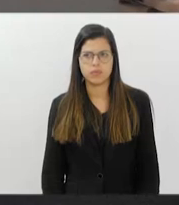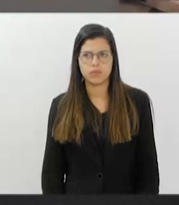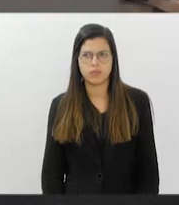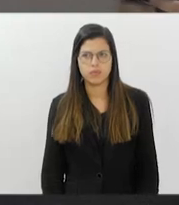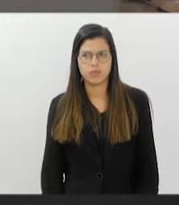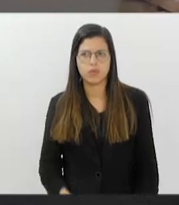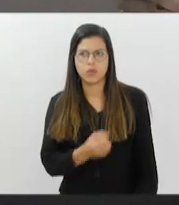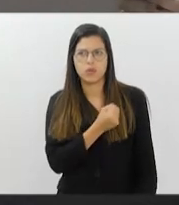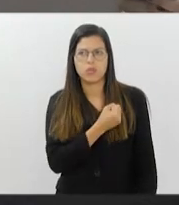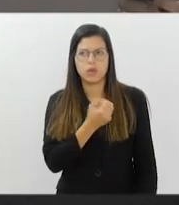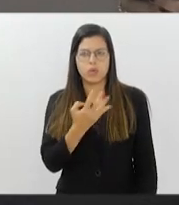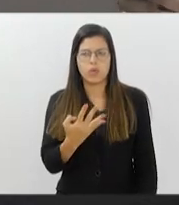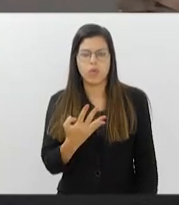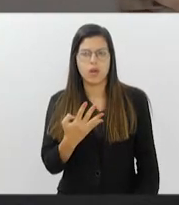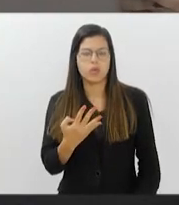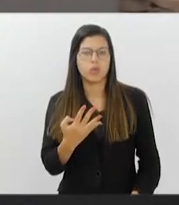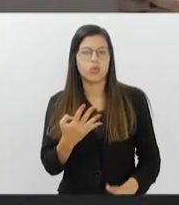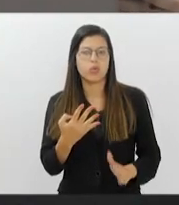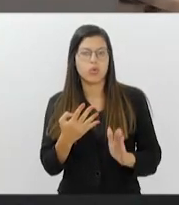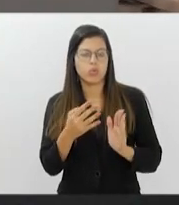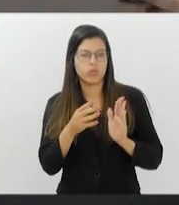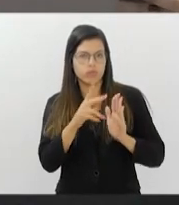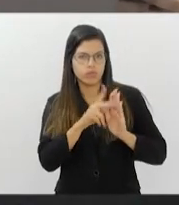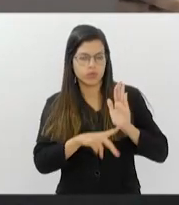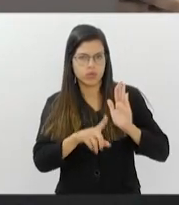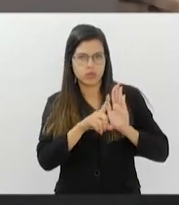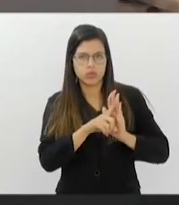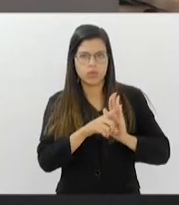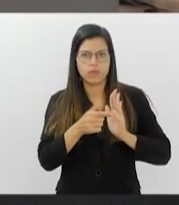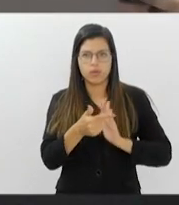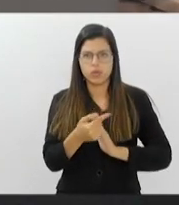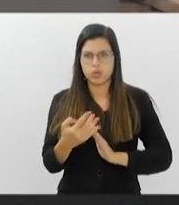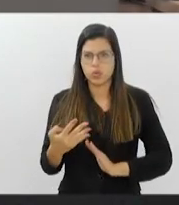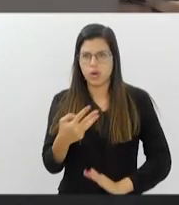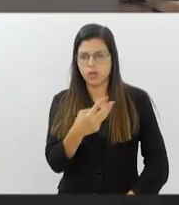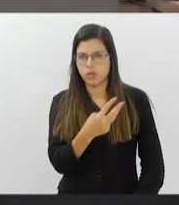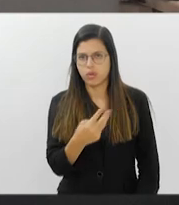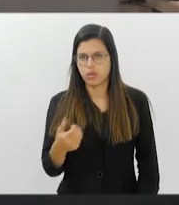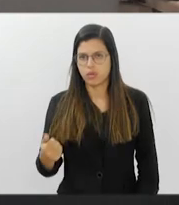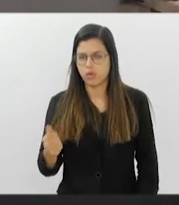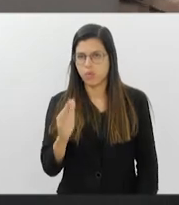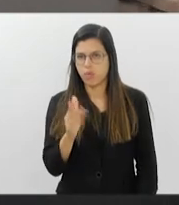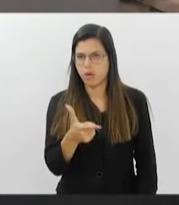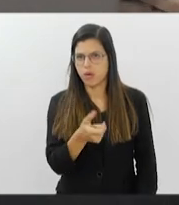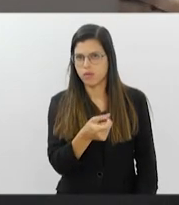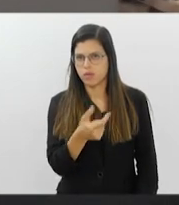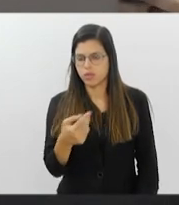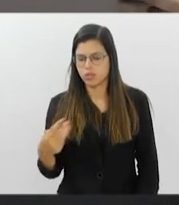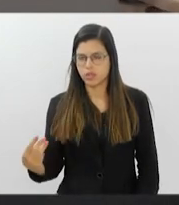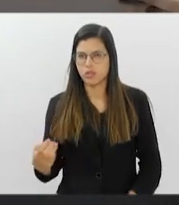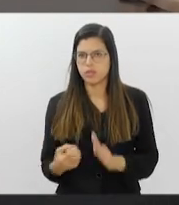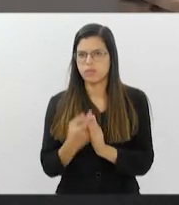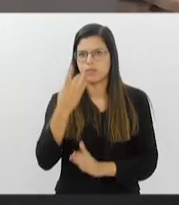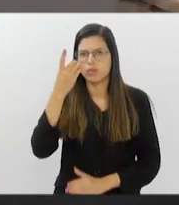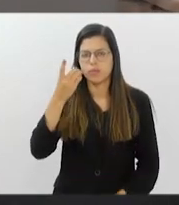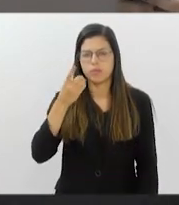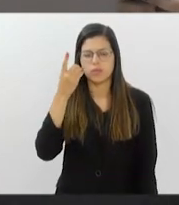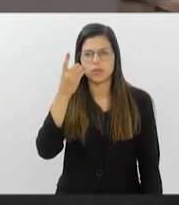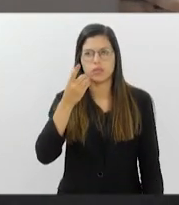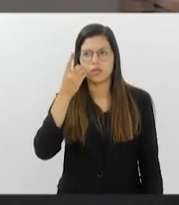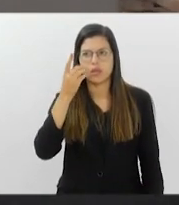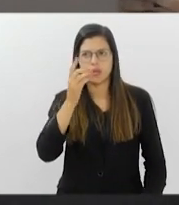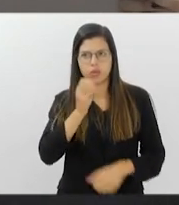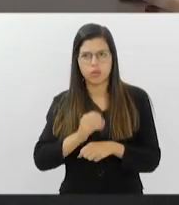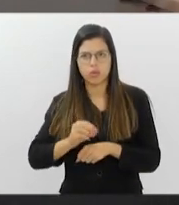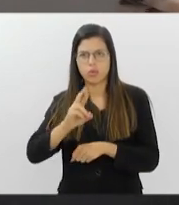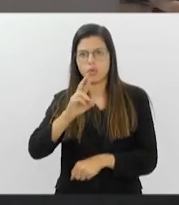O 4 da pauta. Emenda de plenário ao projeto de lei 2431 de 23, de autoria do deputado